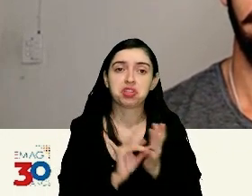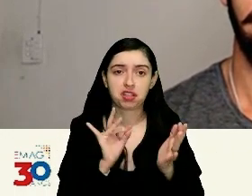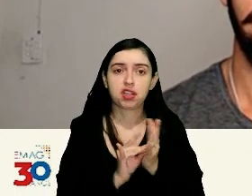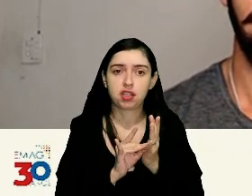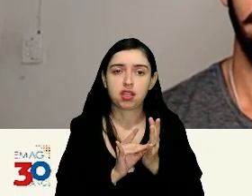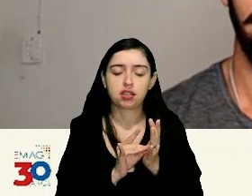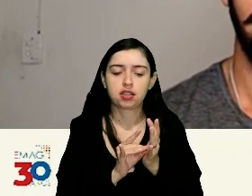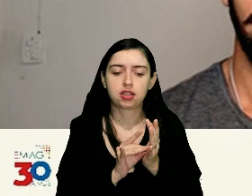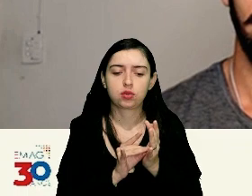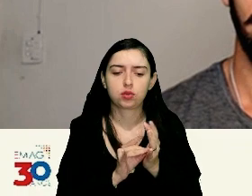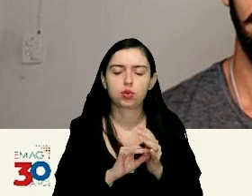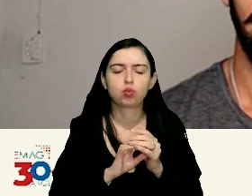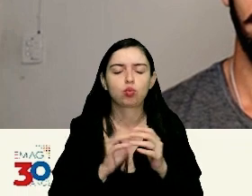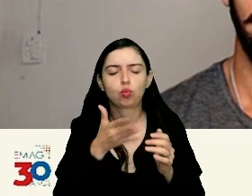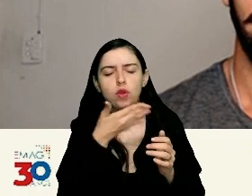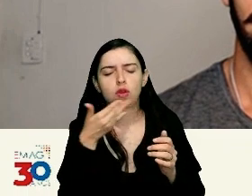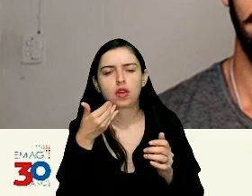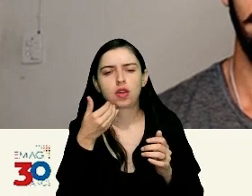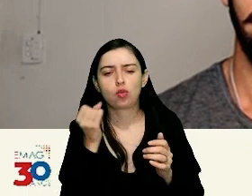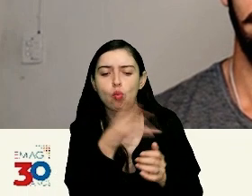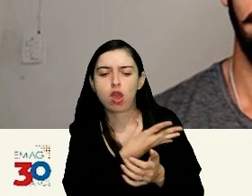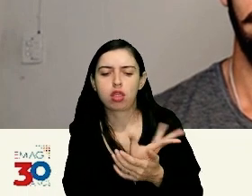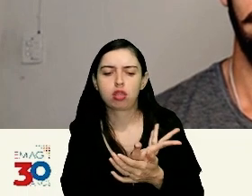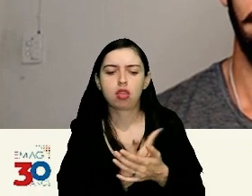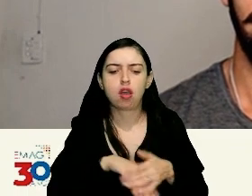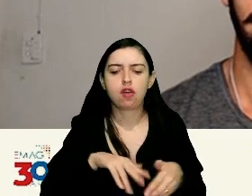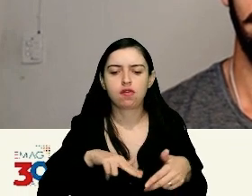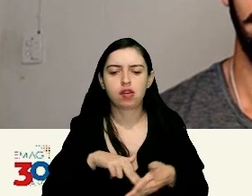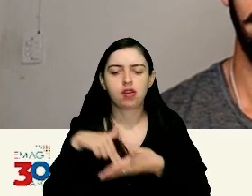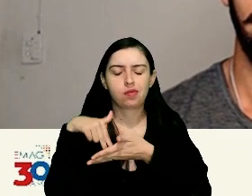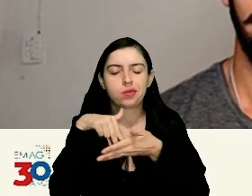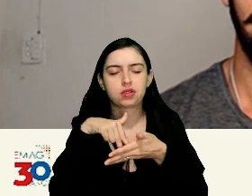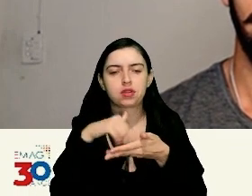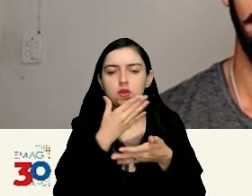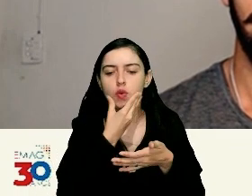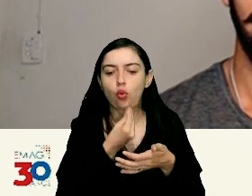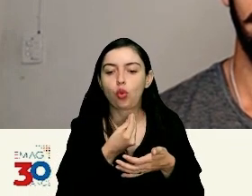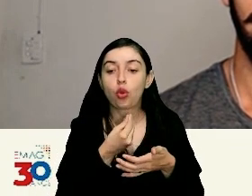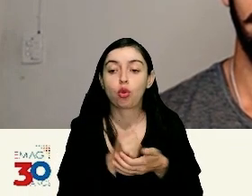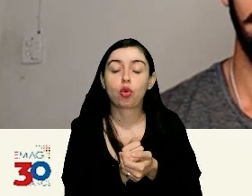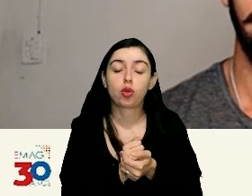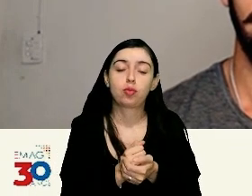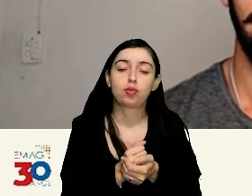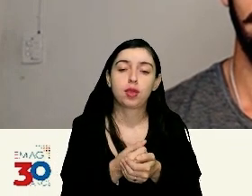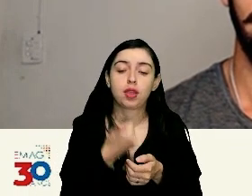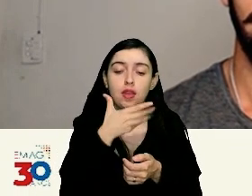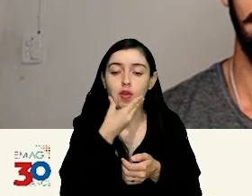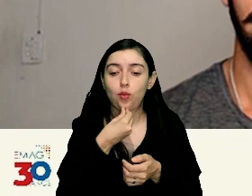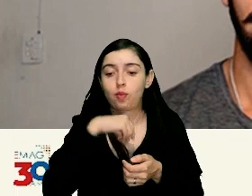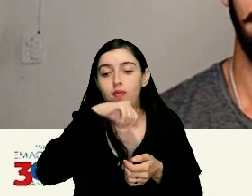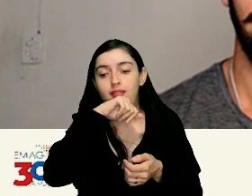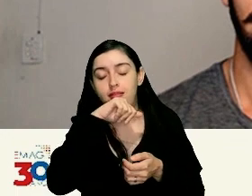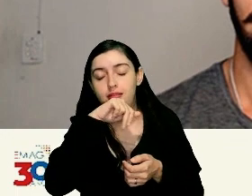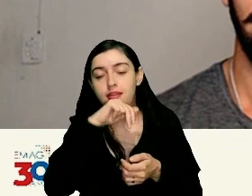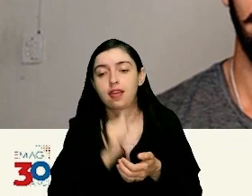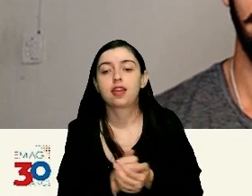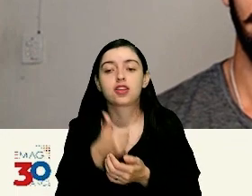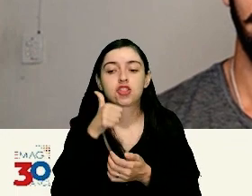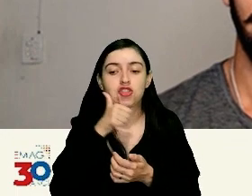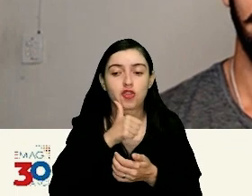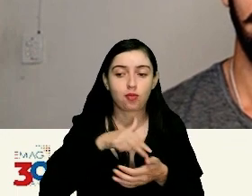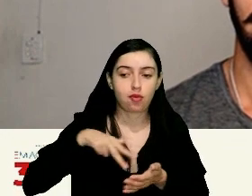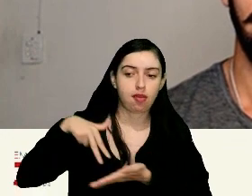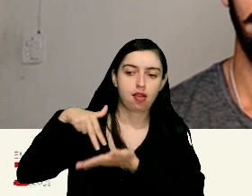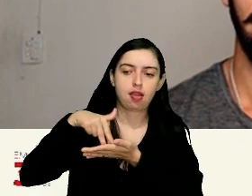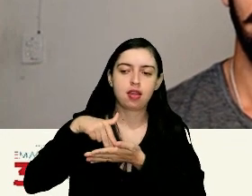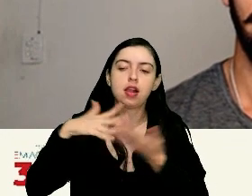postura do homem frente à paternidade, frente à mulher, ela possibilita também uma leveza,